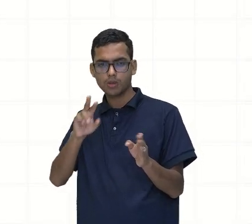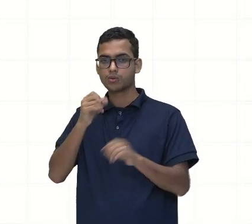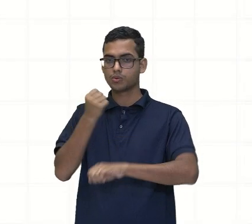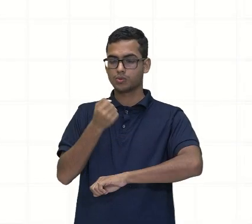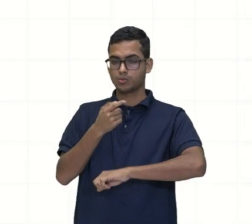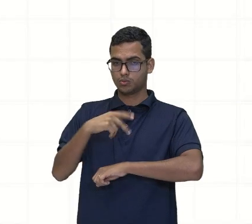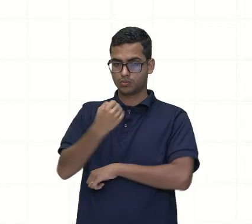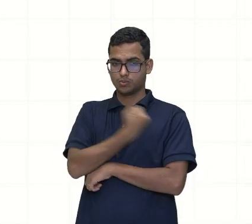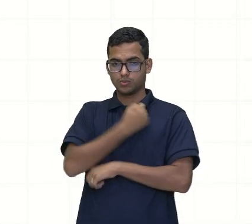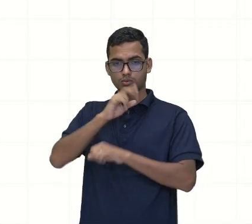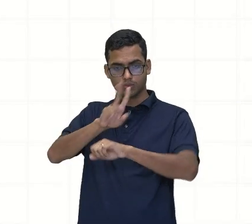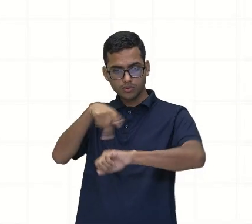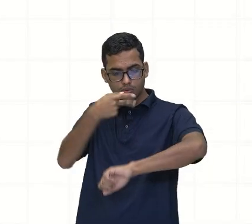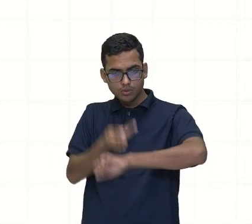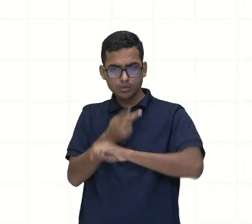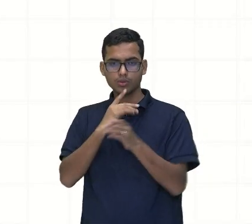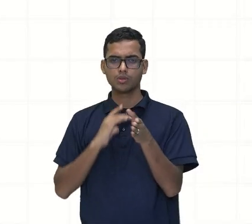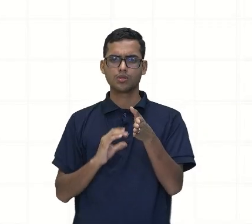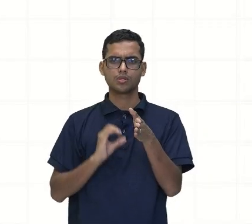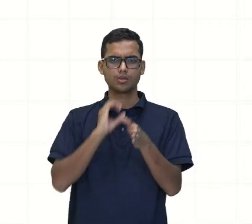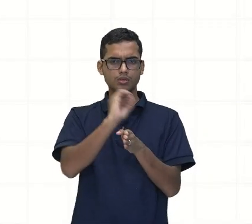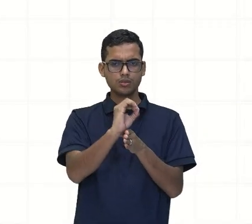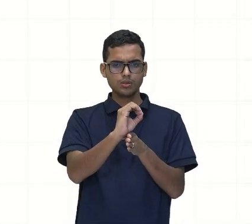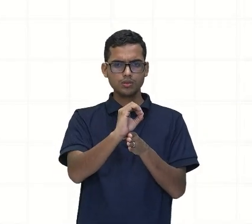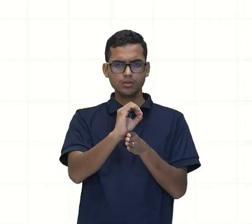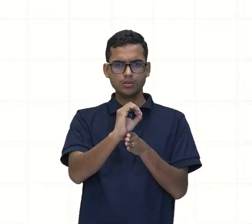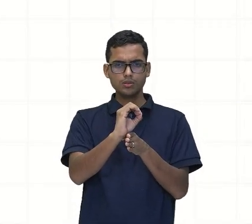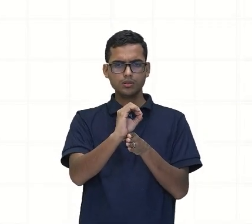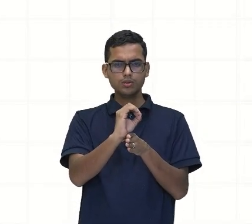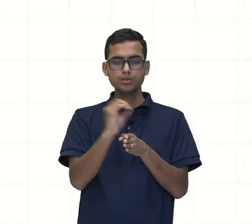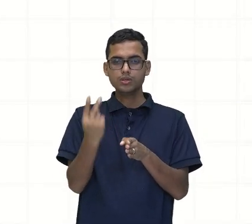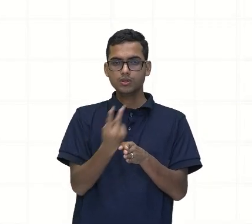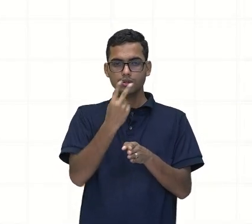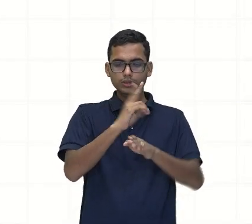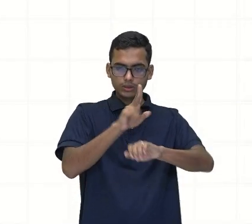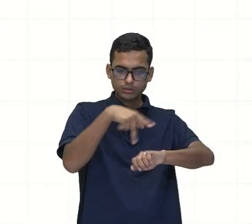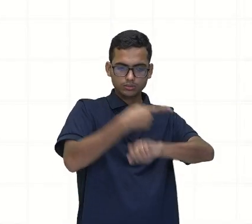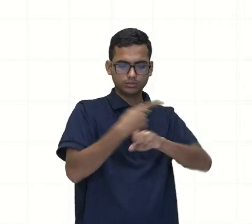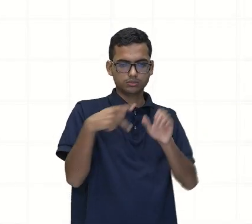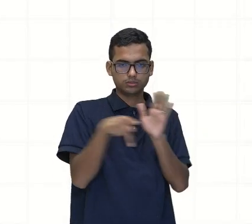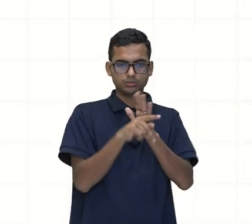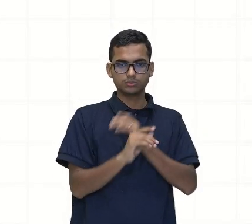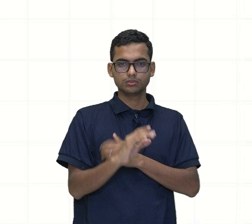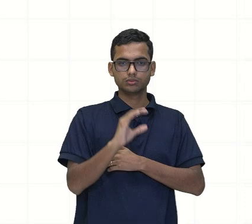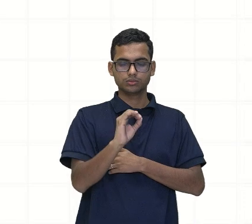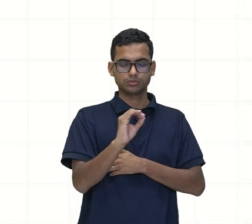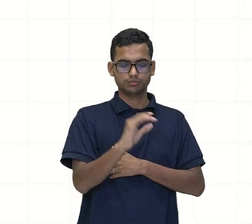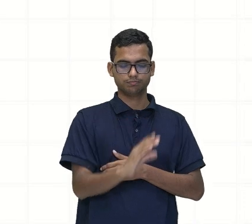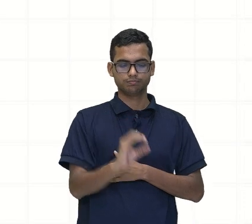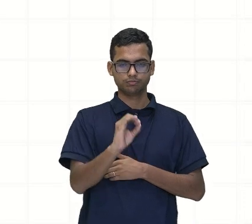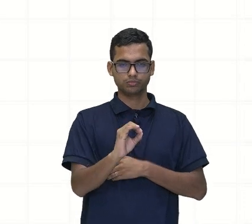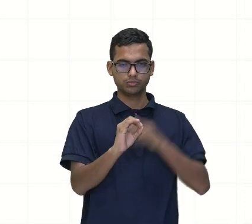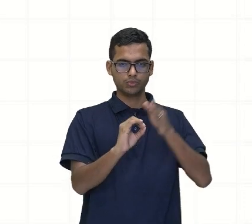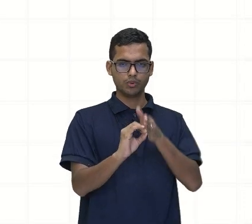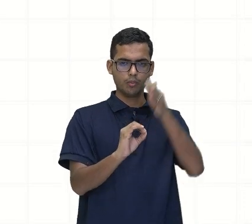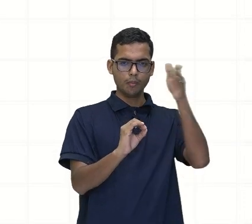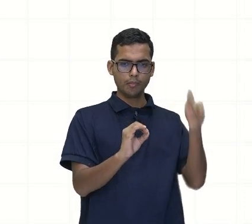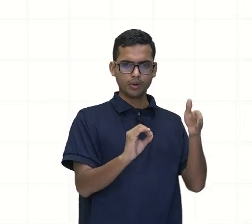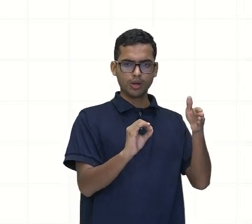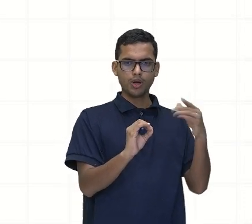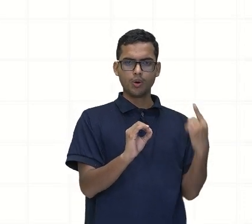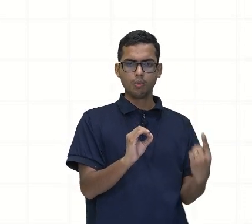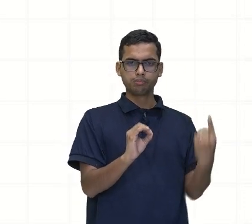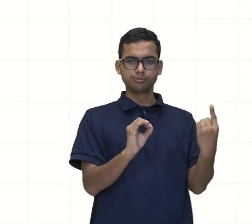exemplo, quem é o sucessor do zero? É o valor que vem depois do zero. Quem vem depois do zero é o